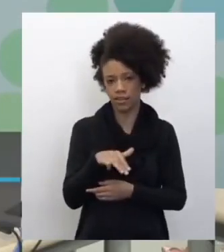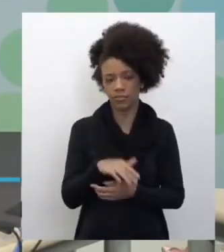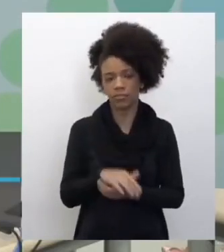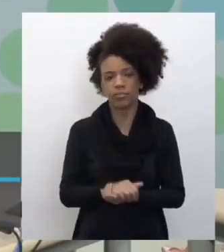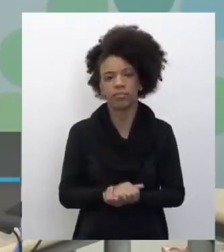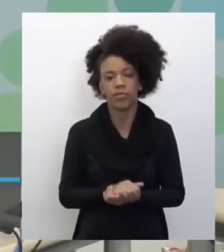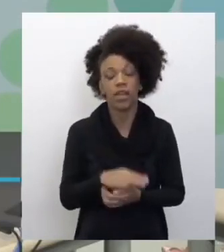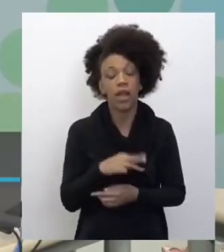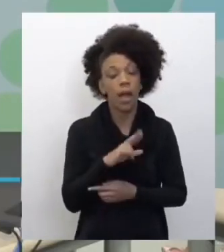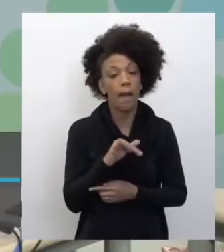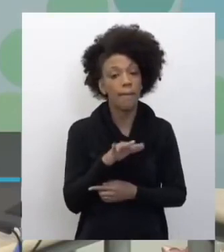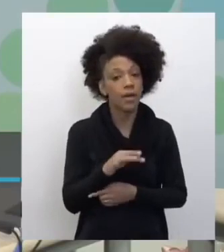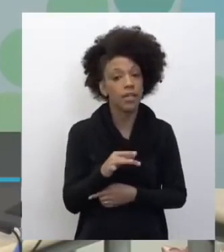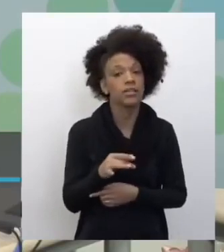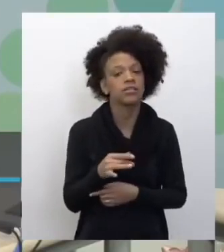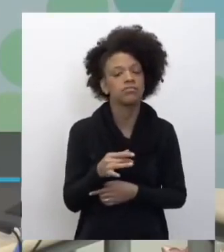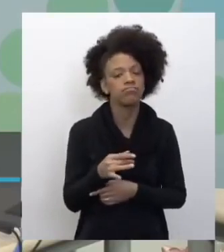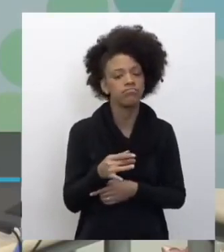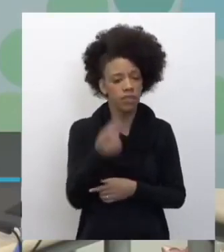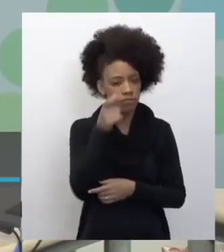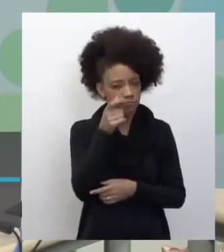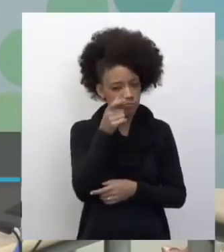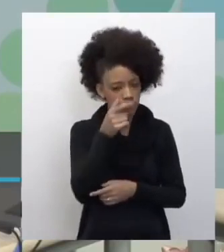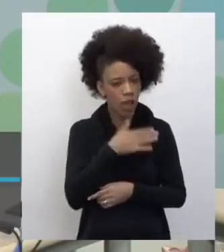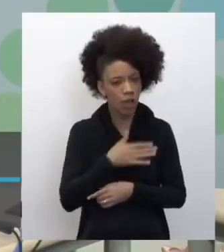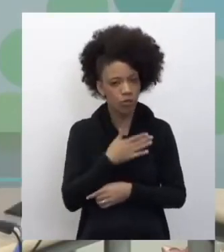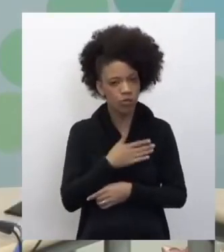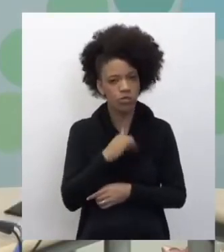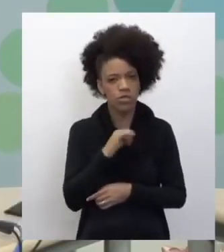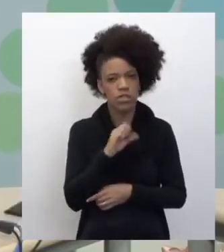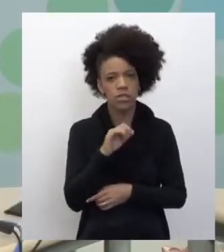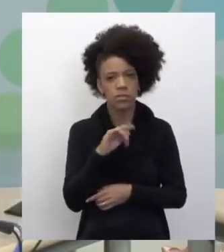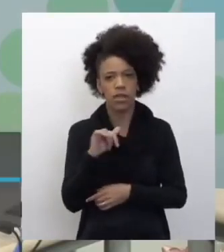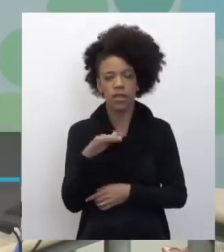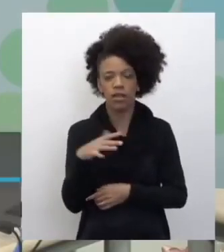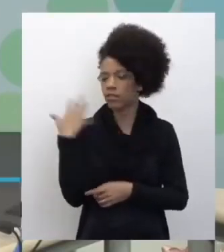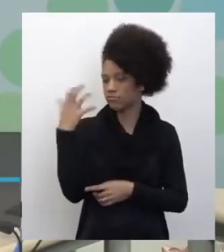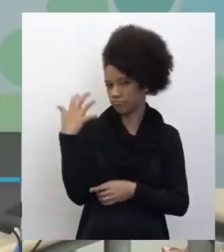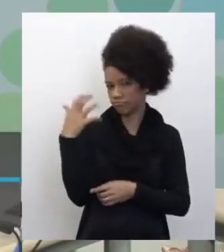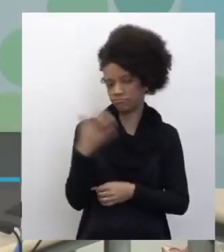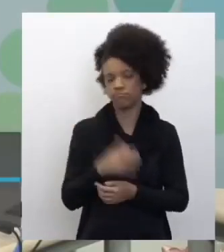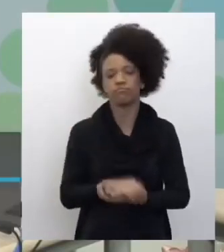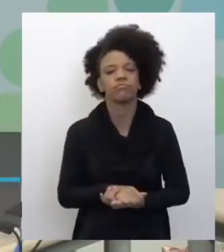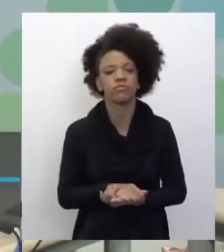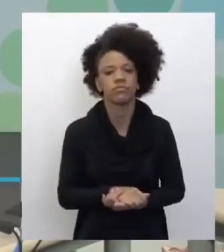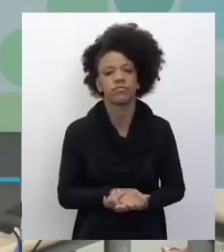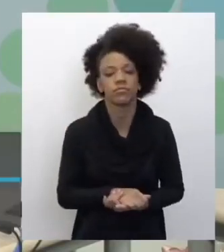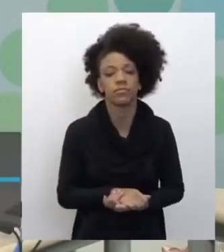A Maria Luísa com a Isabela, né, no caso, com a Inamorate.